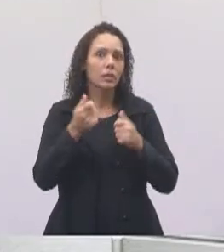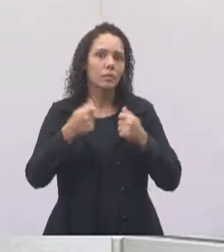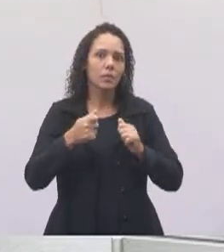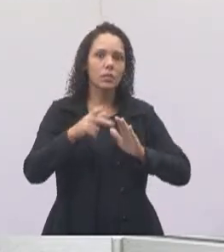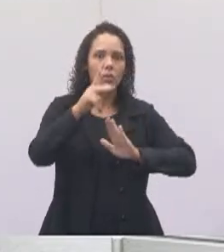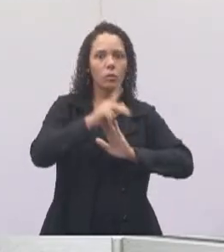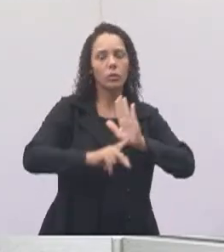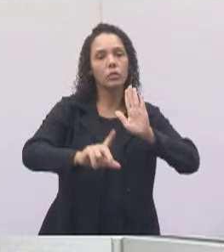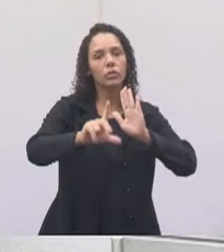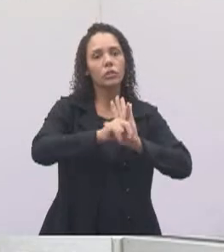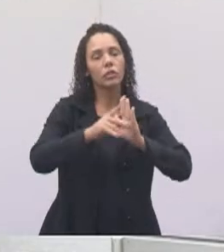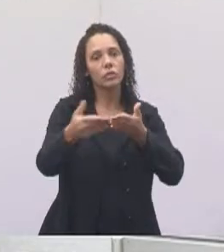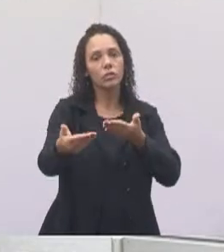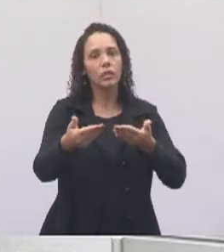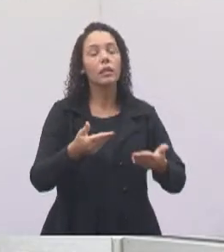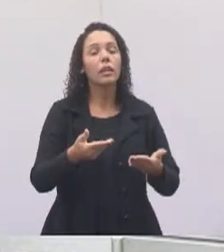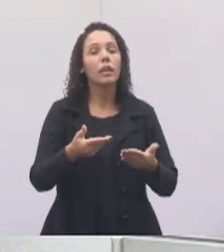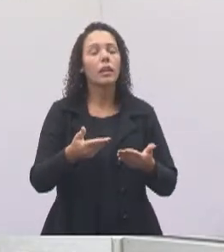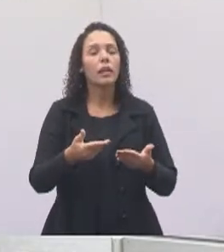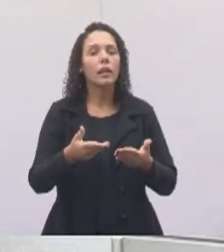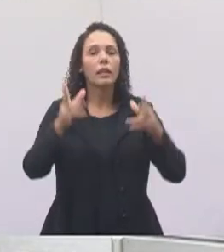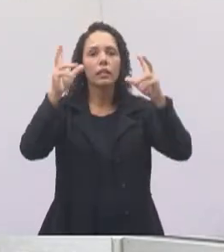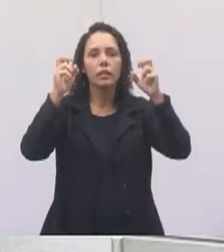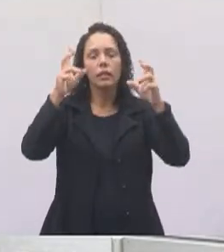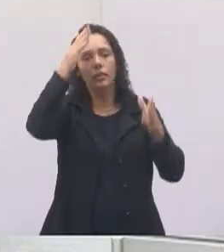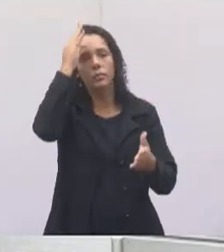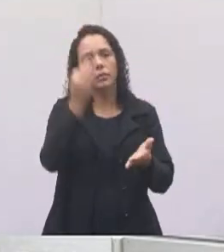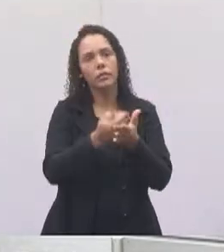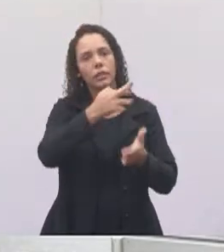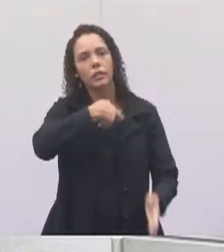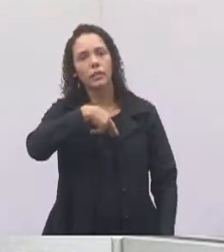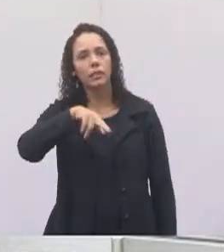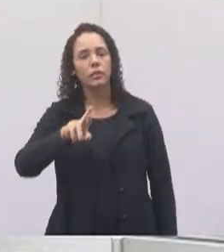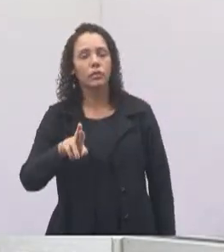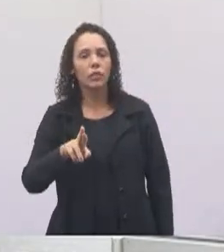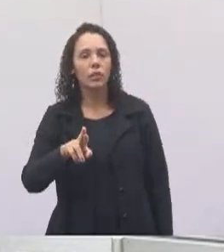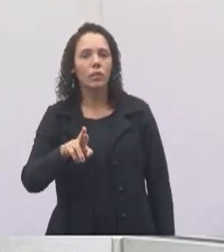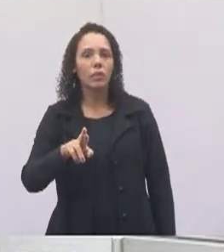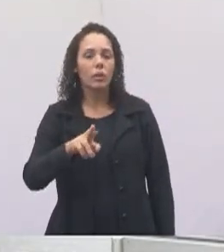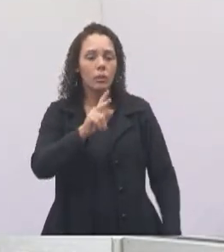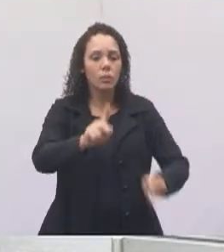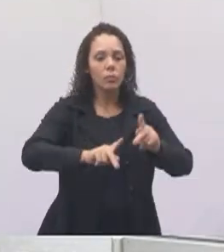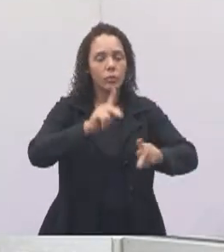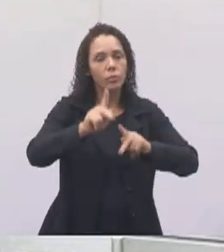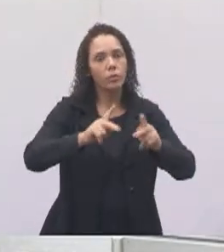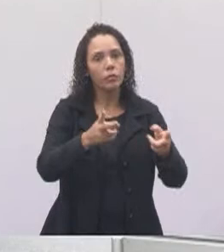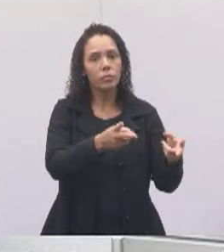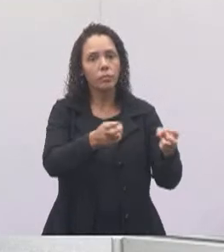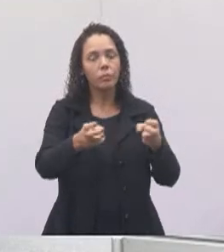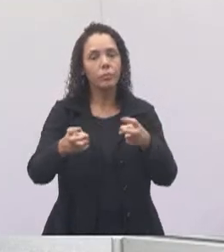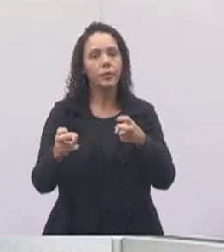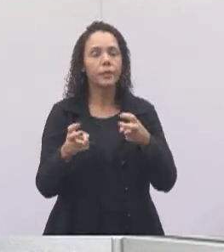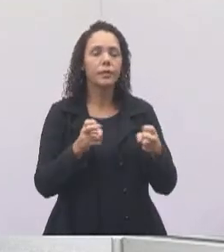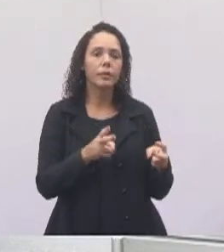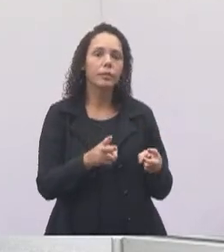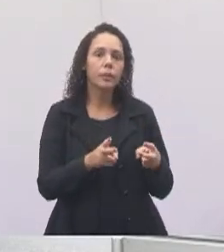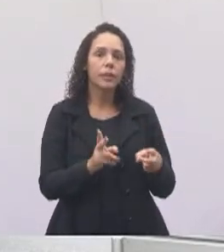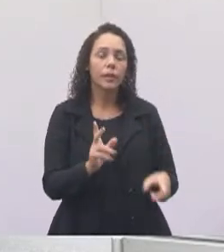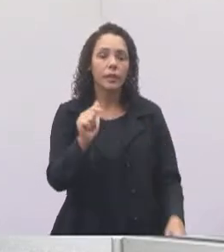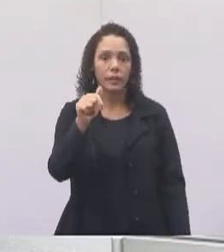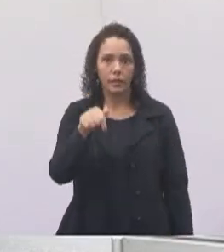lei referente à fé, referente à religião, para abrir os olhos da população que